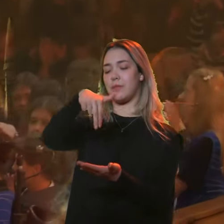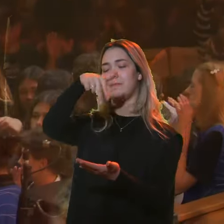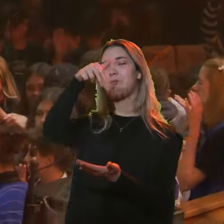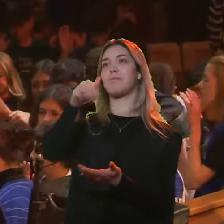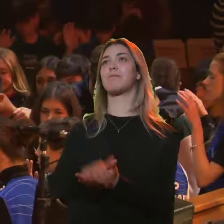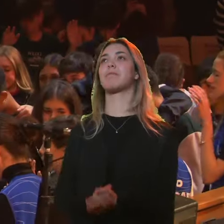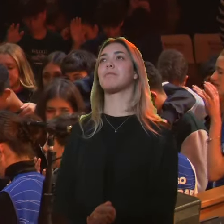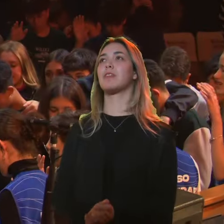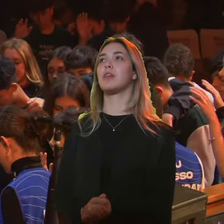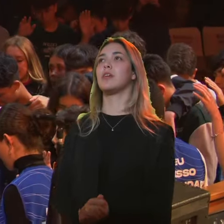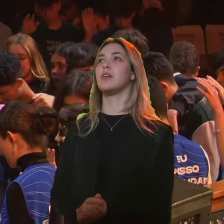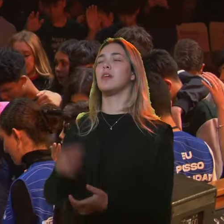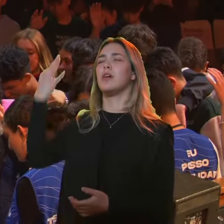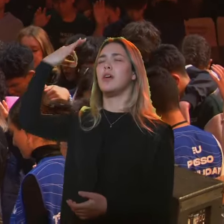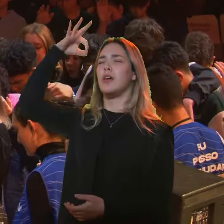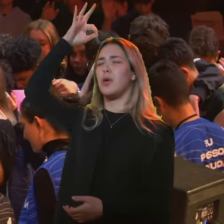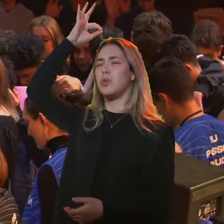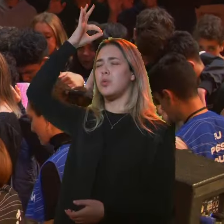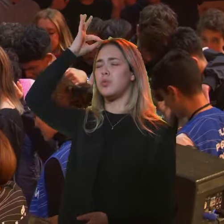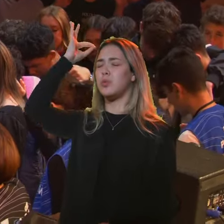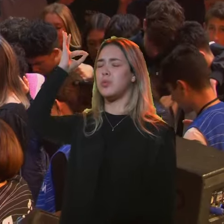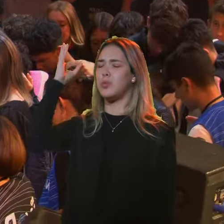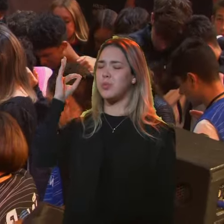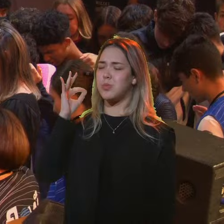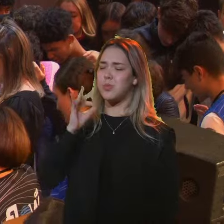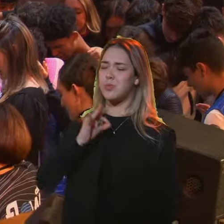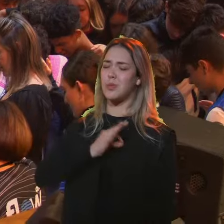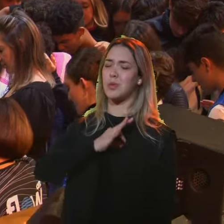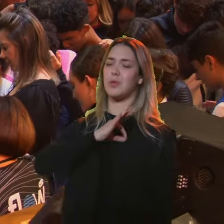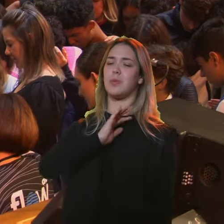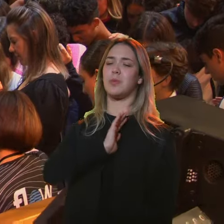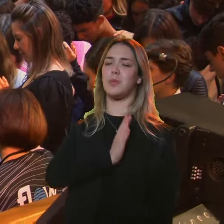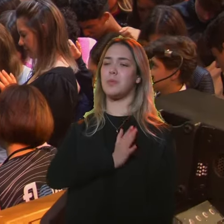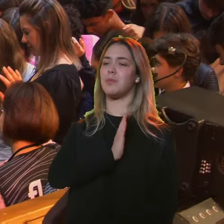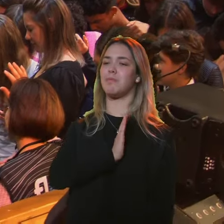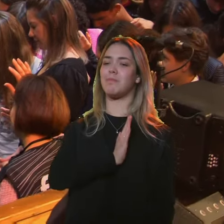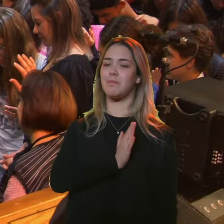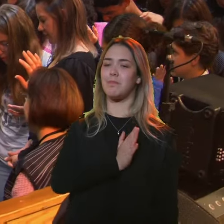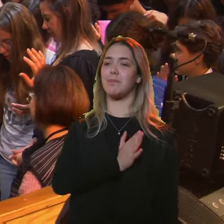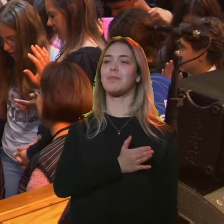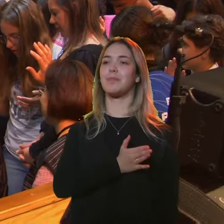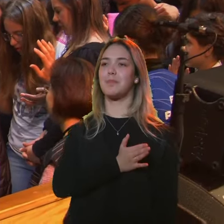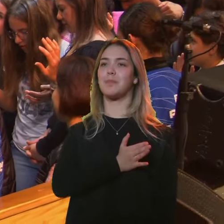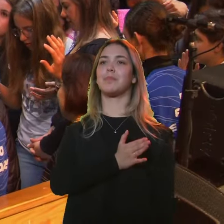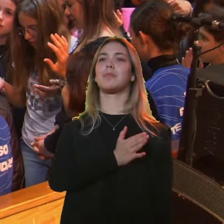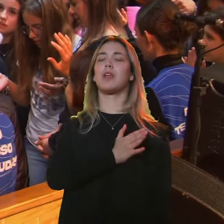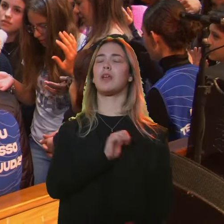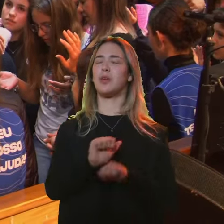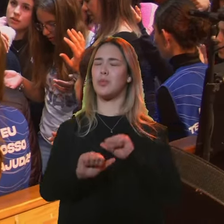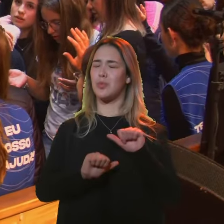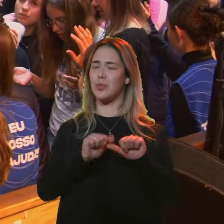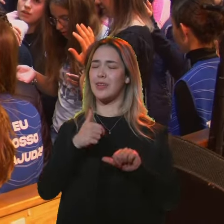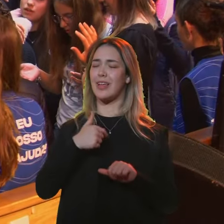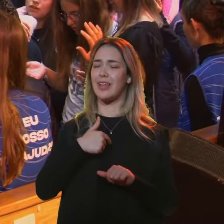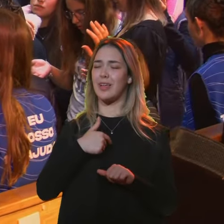Entra com o seu Espírito dentro do meu coração e me torna uma nova pessoa.